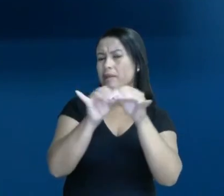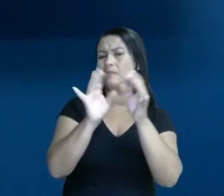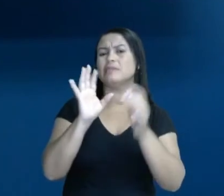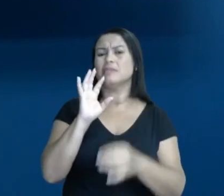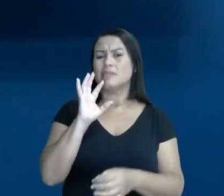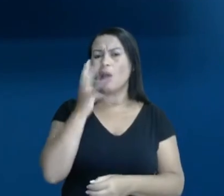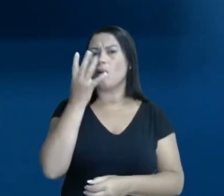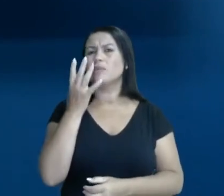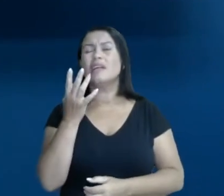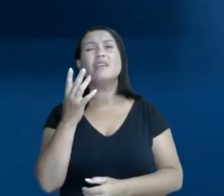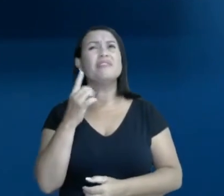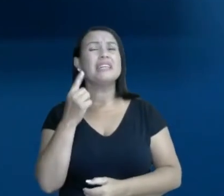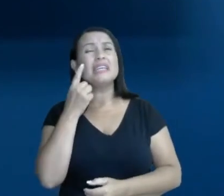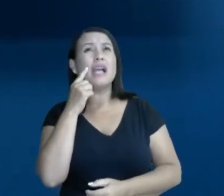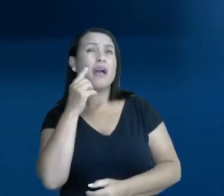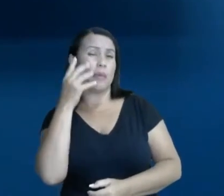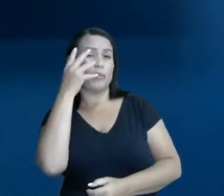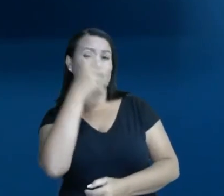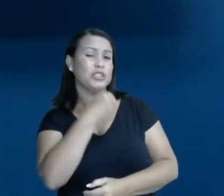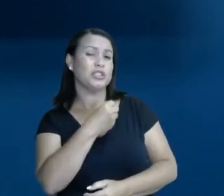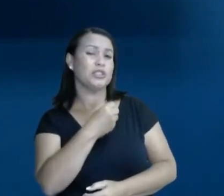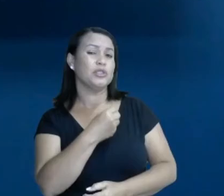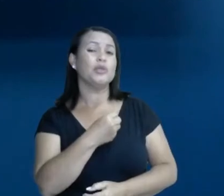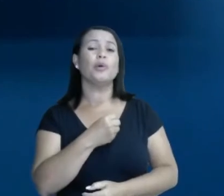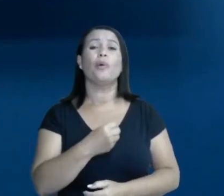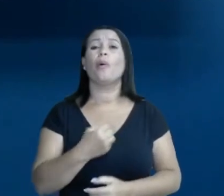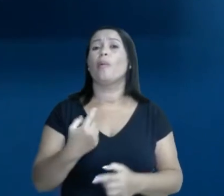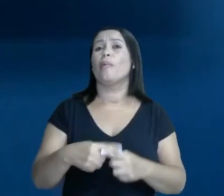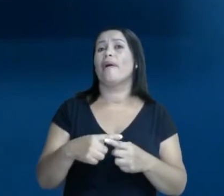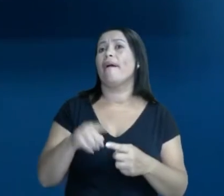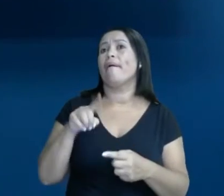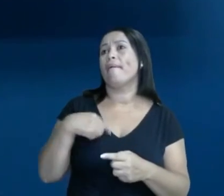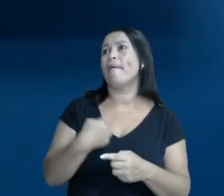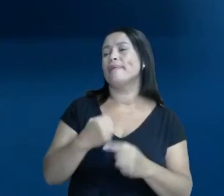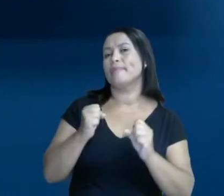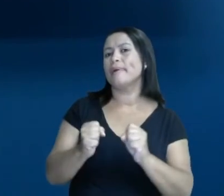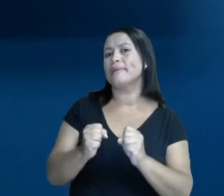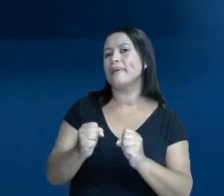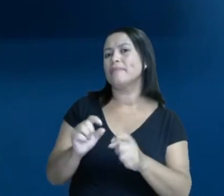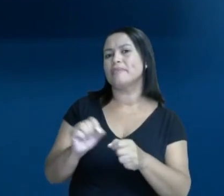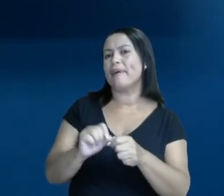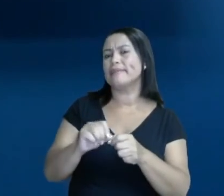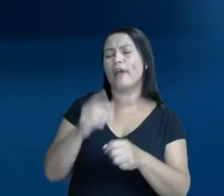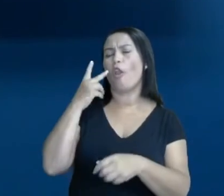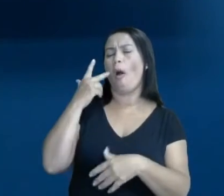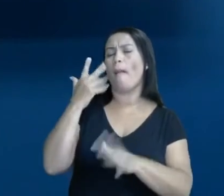acontece e que fica até mais bonitinho, ou a gente pode fazer de boa,